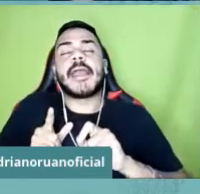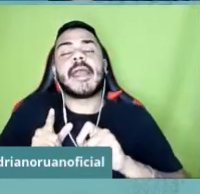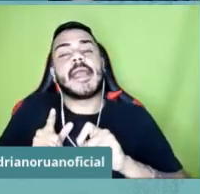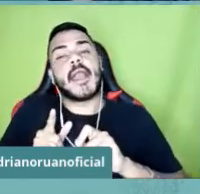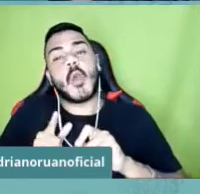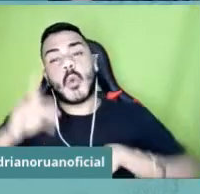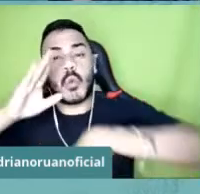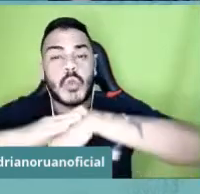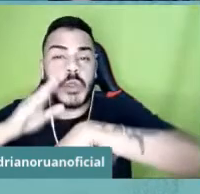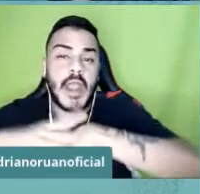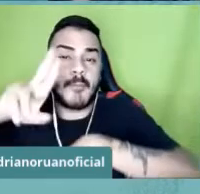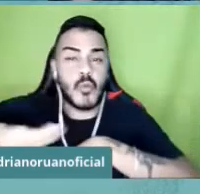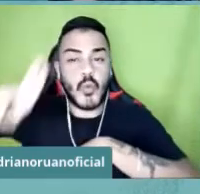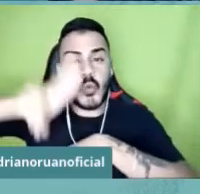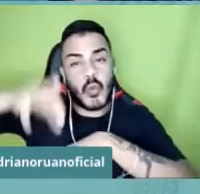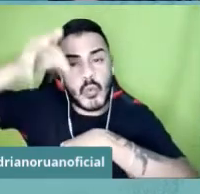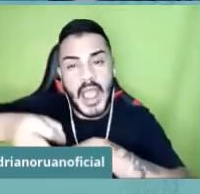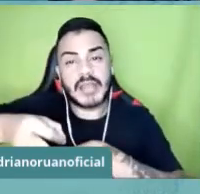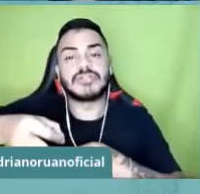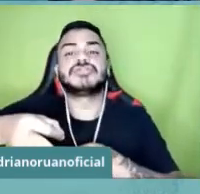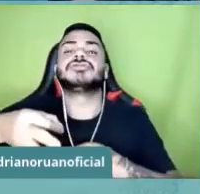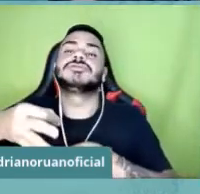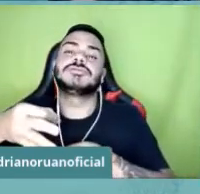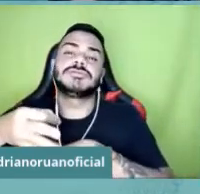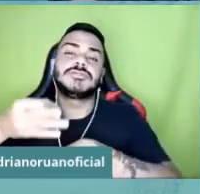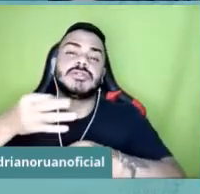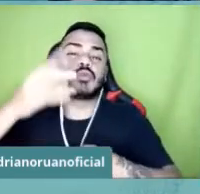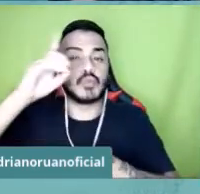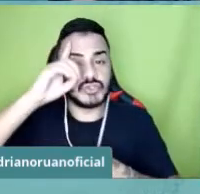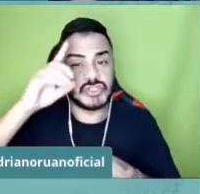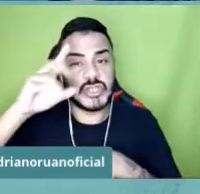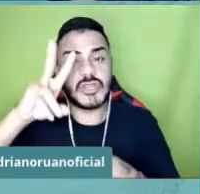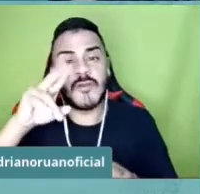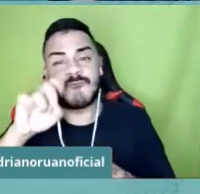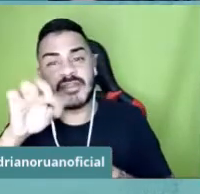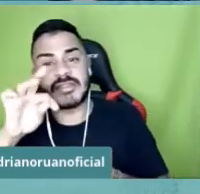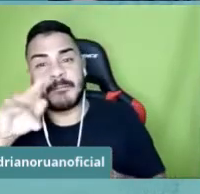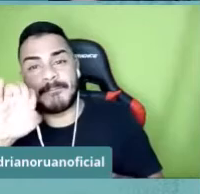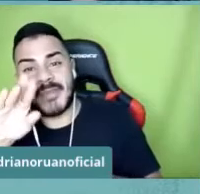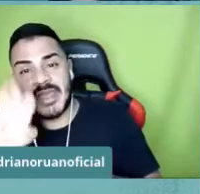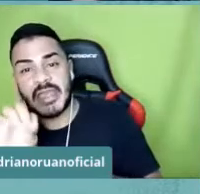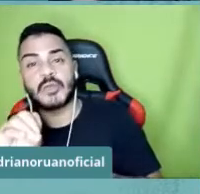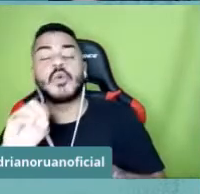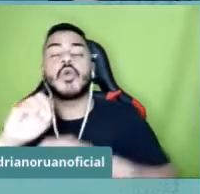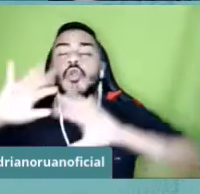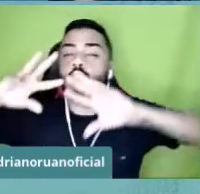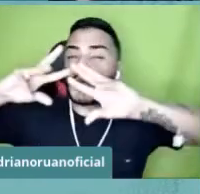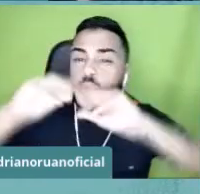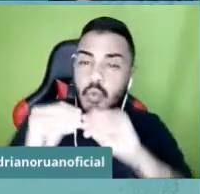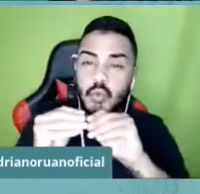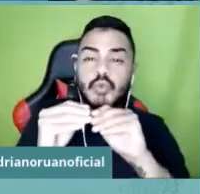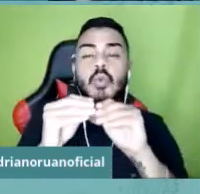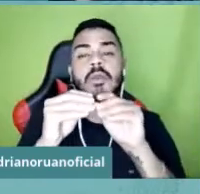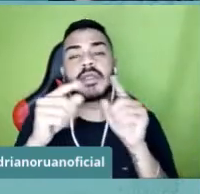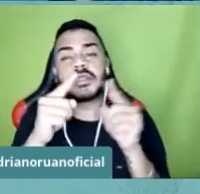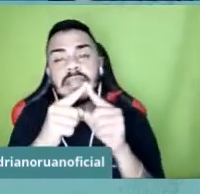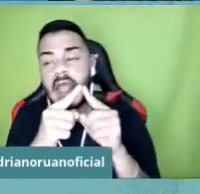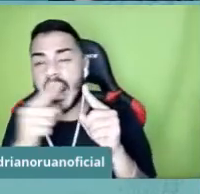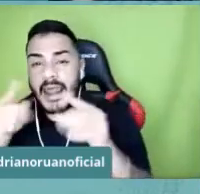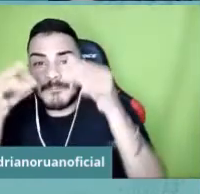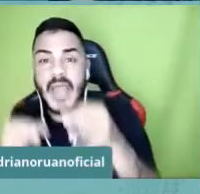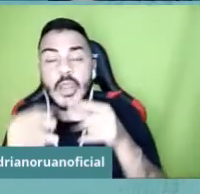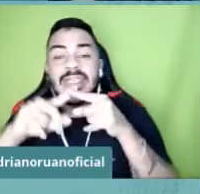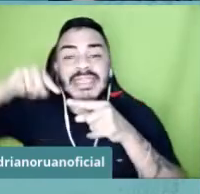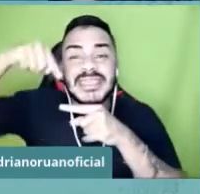tempo de uso garantido, data de validade, que isso tudo se mantenha dentro do prazo adequado, né? Depois ela vai